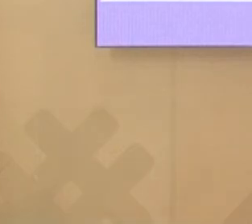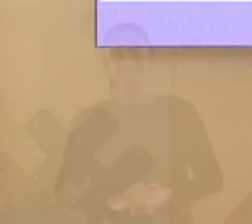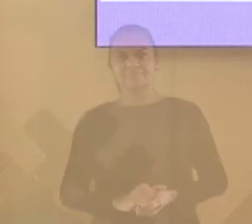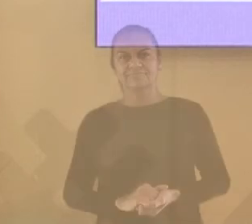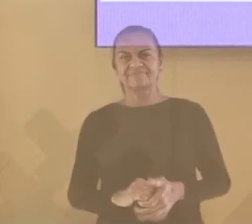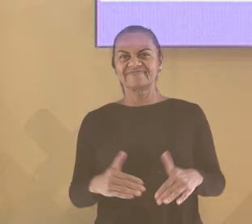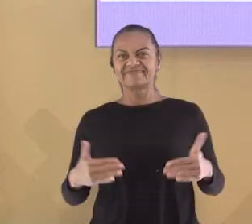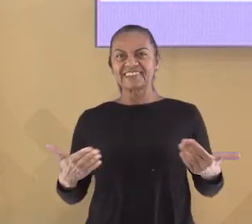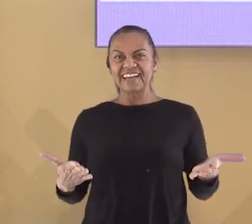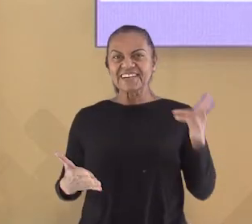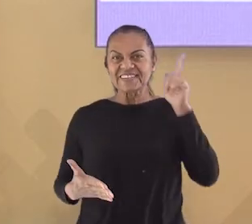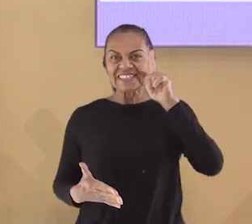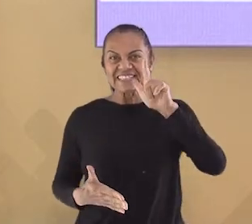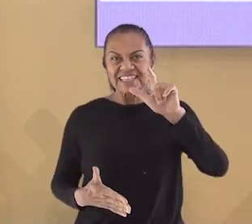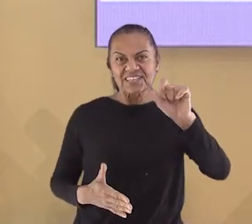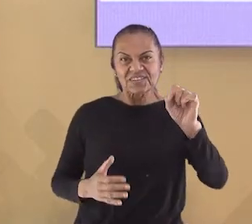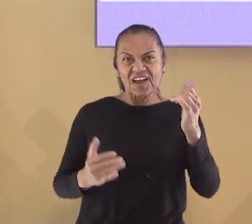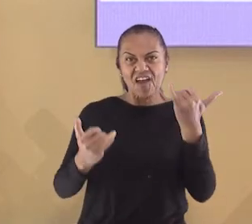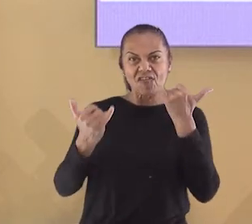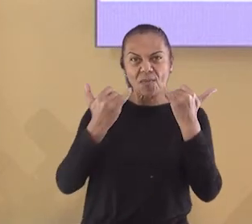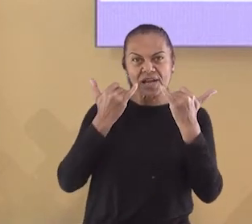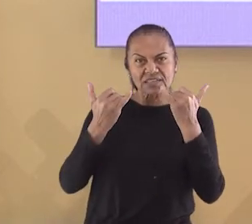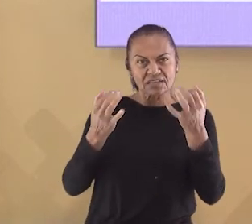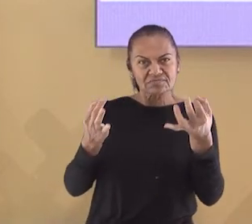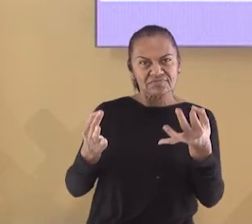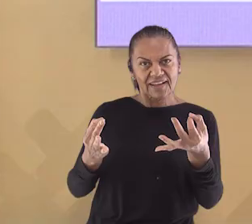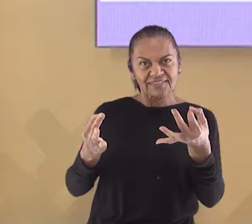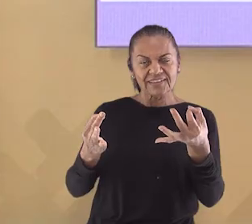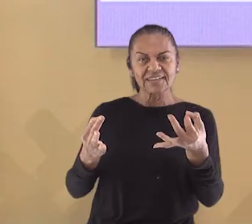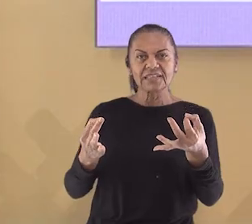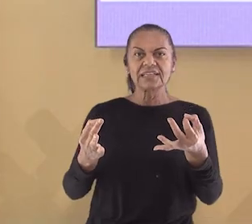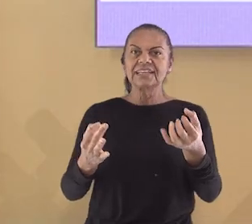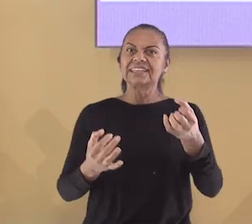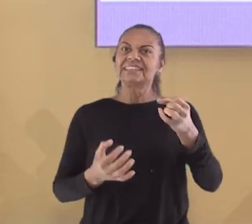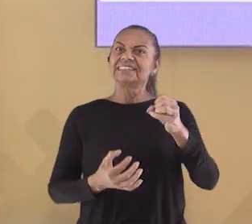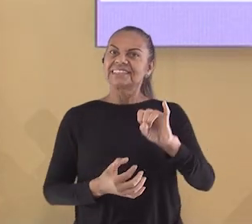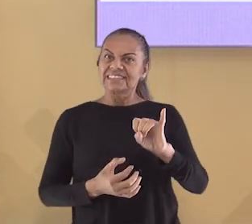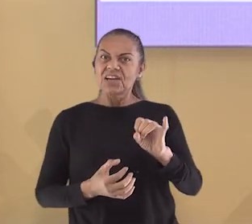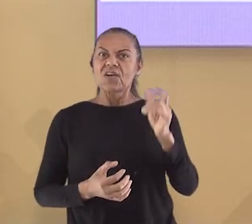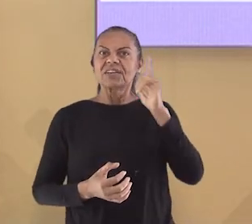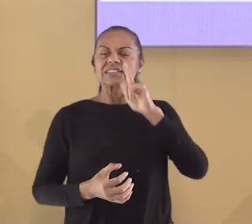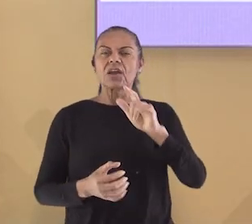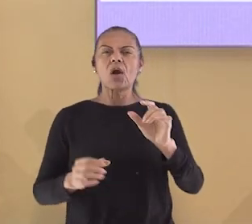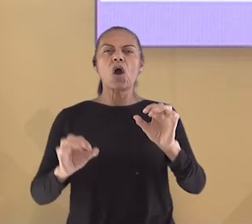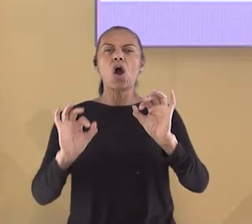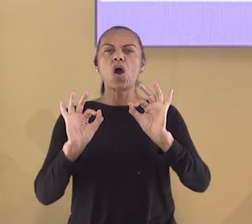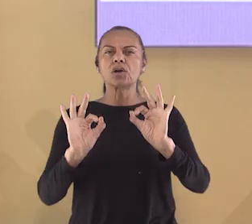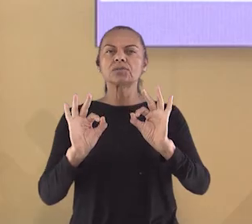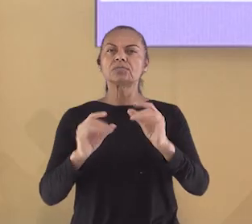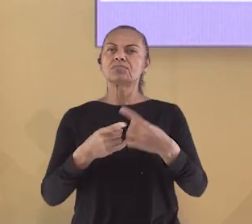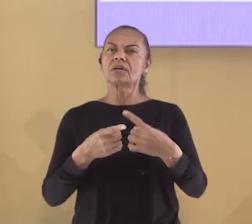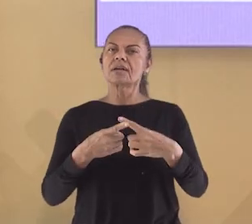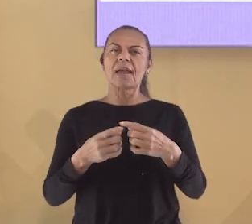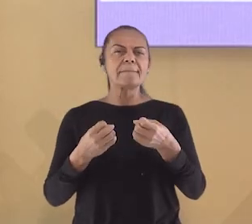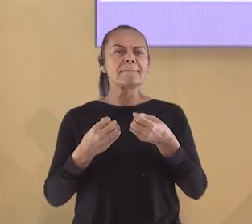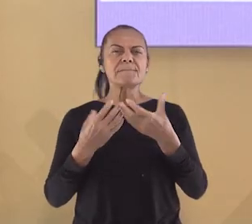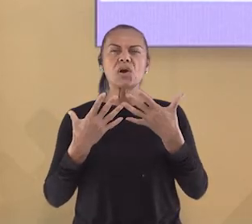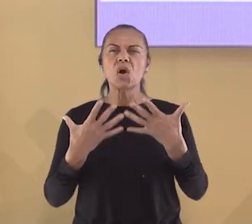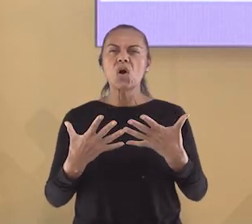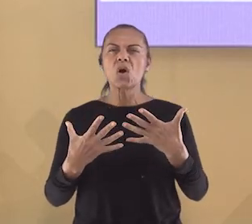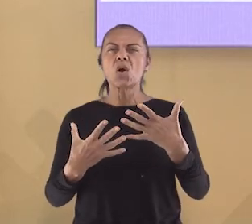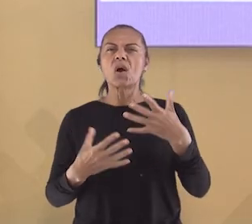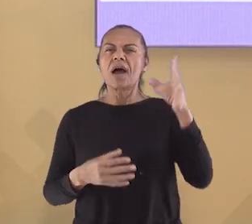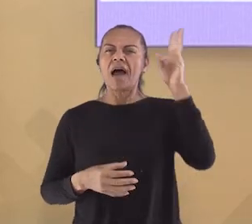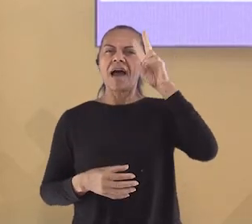E aí, conseguiu se informar? Se sim, é ótimo você saber mais da sua própria história junto à sua